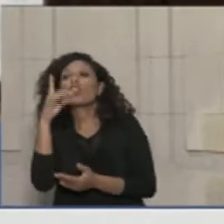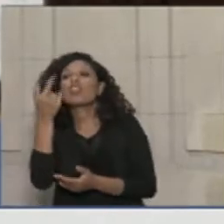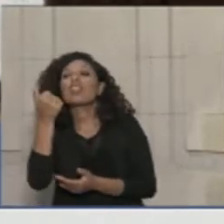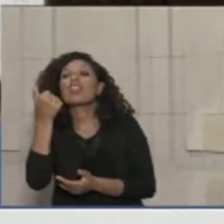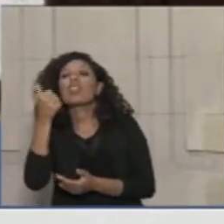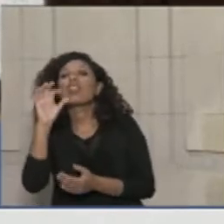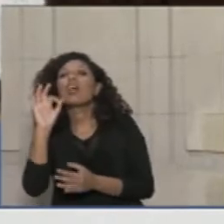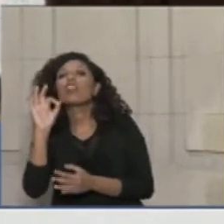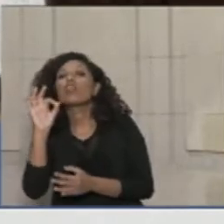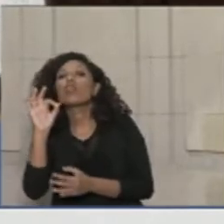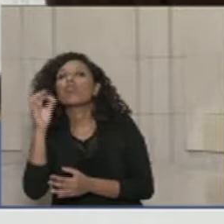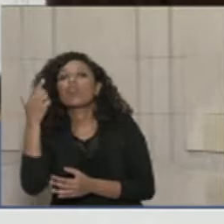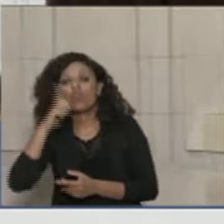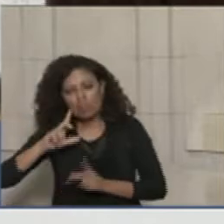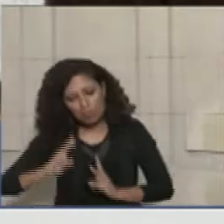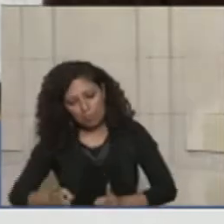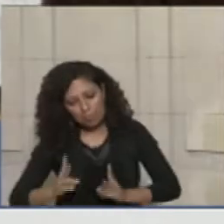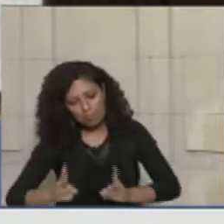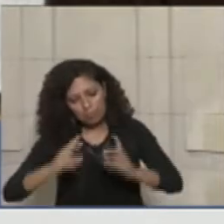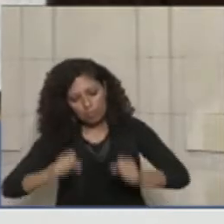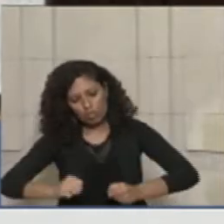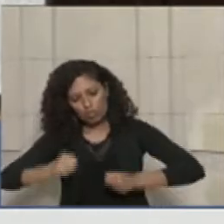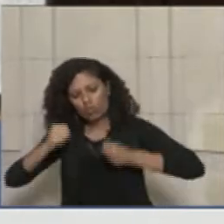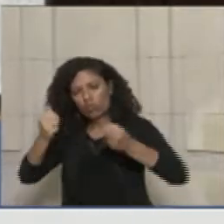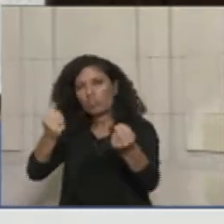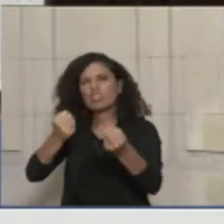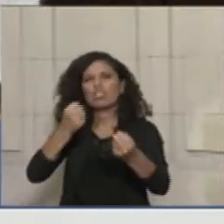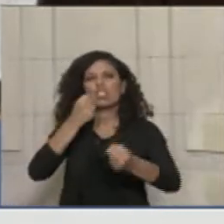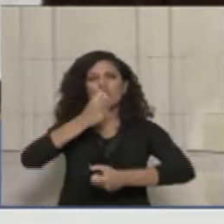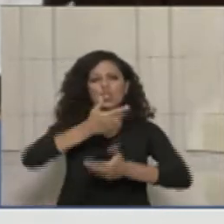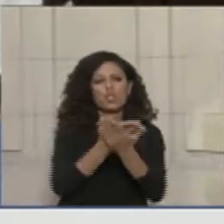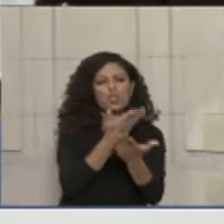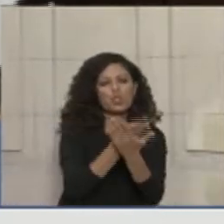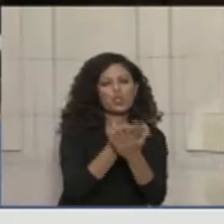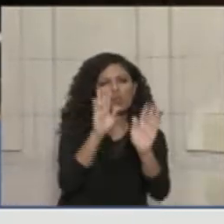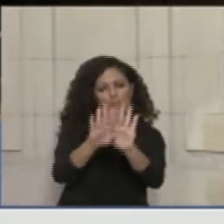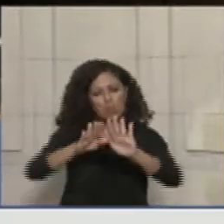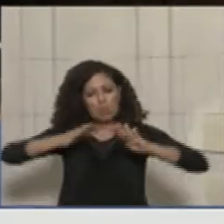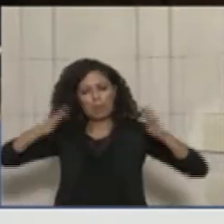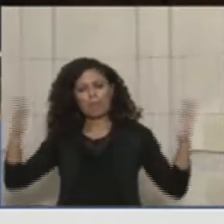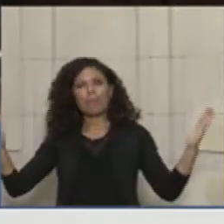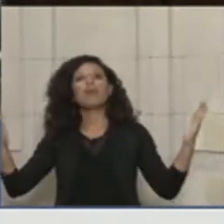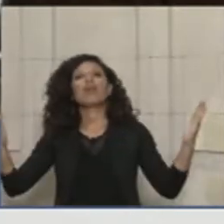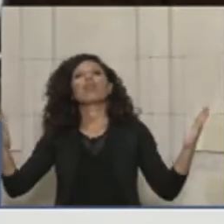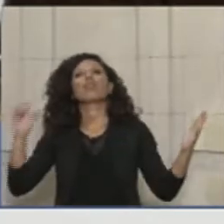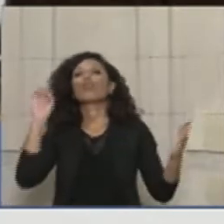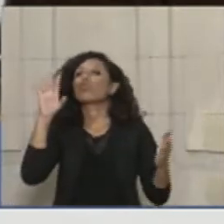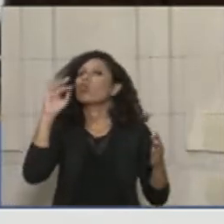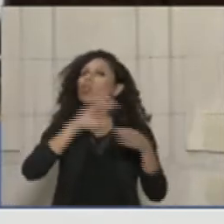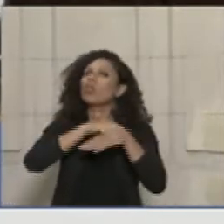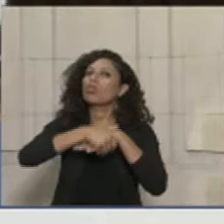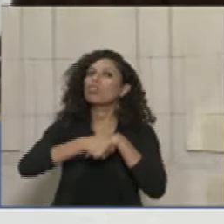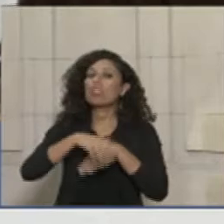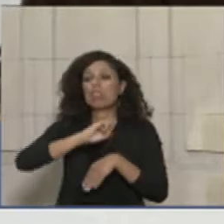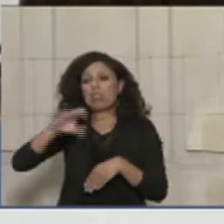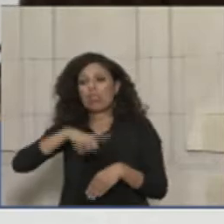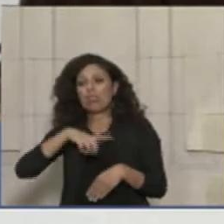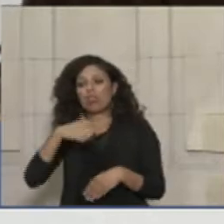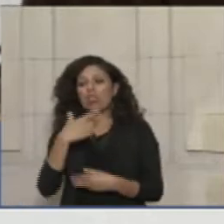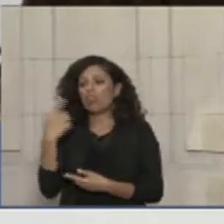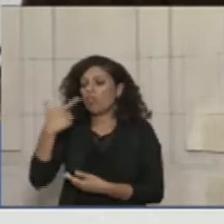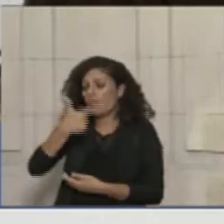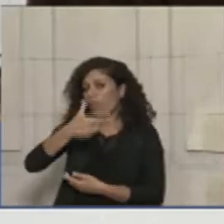seguem abertas, mas funcionando apenas no turno da noite. Então, se tem 20 mil alunos sem sala, sem vaga